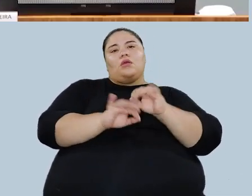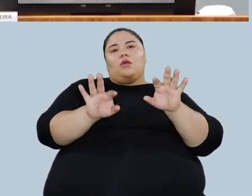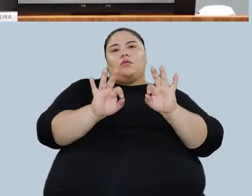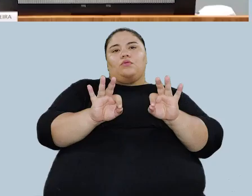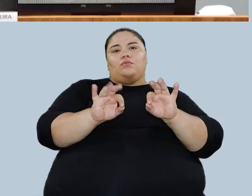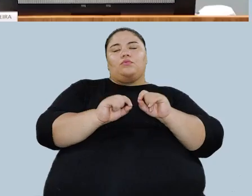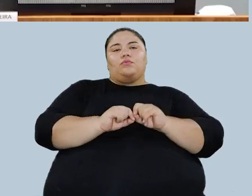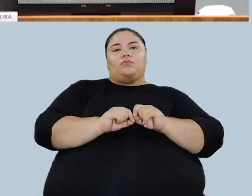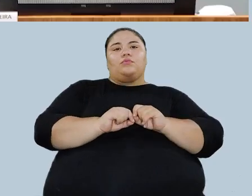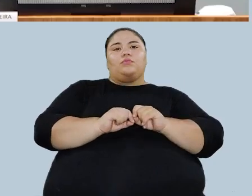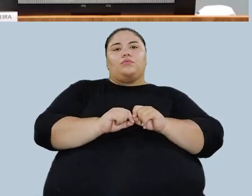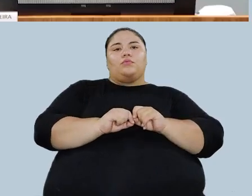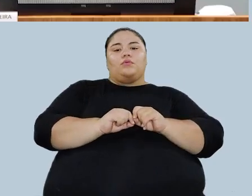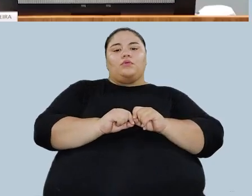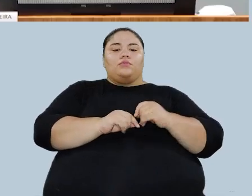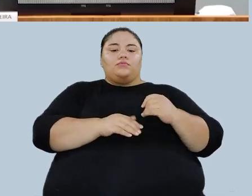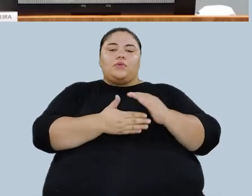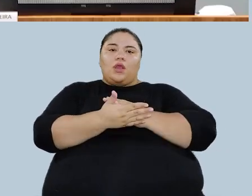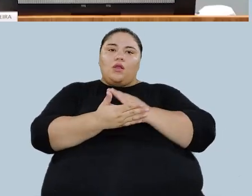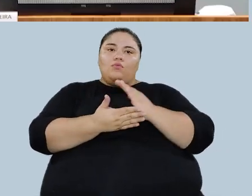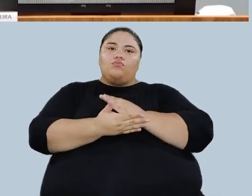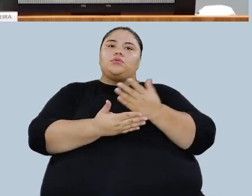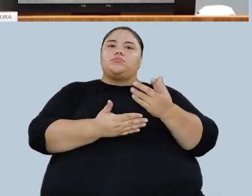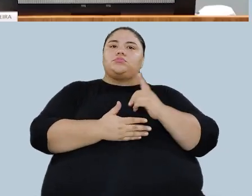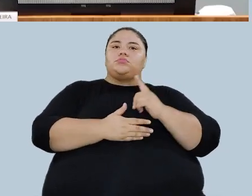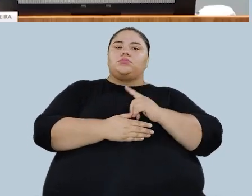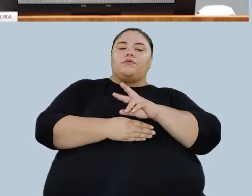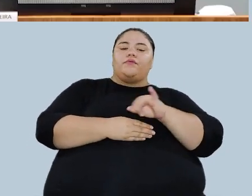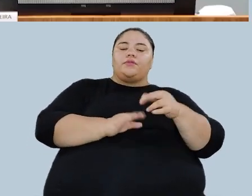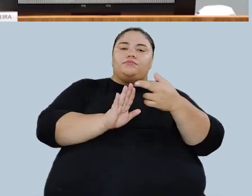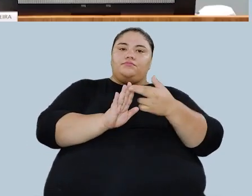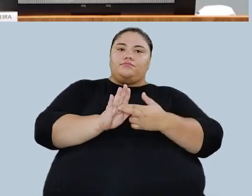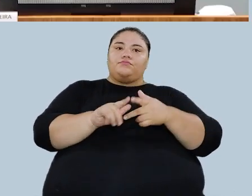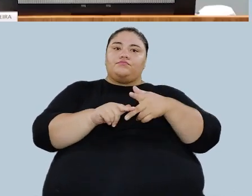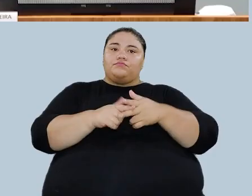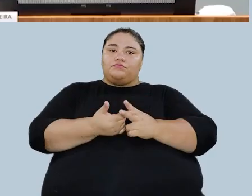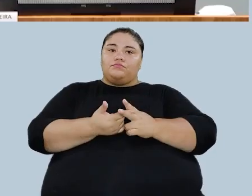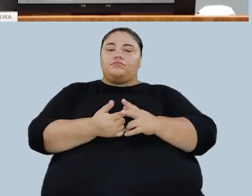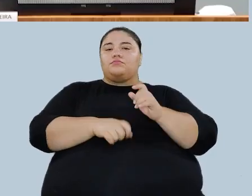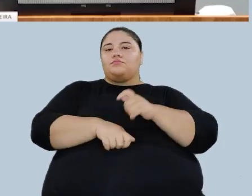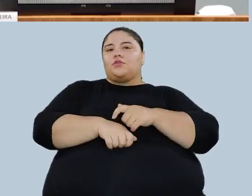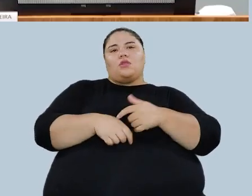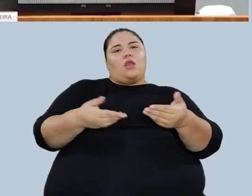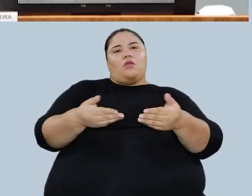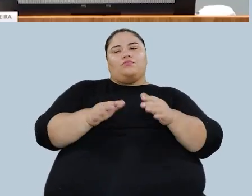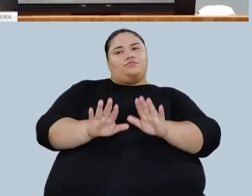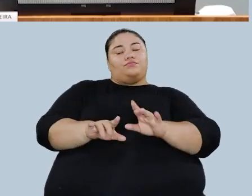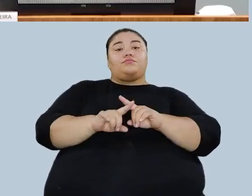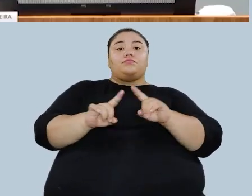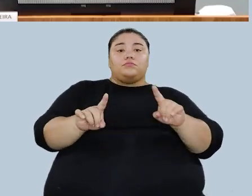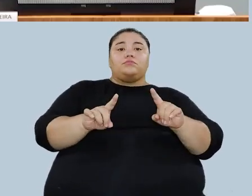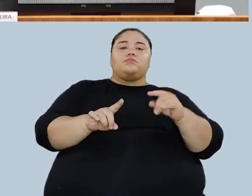claro, facultativa em algumas hipóteses, né? Tudo isso virá na regulamentação, não é o momento agora